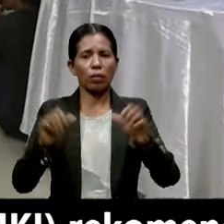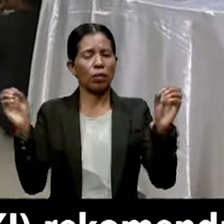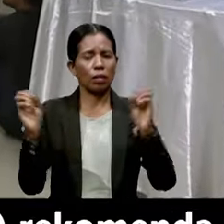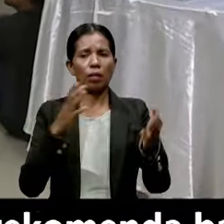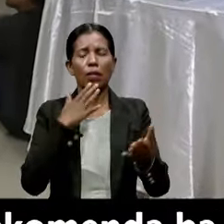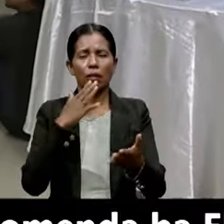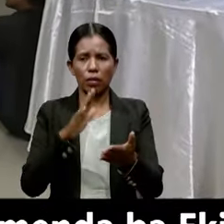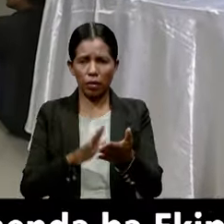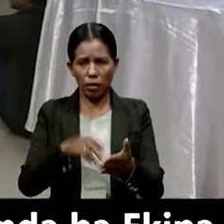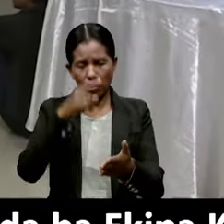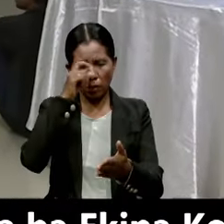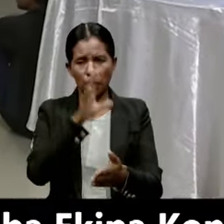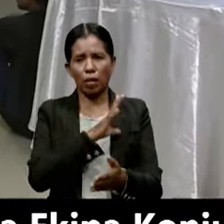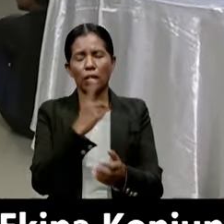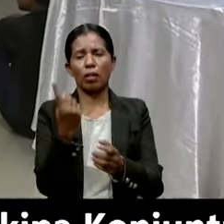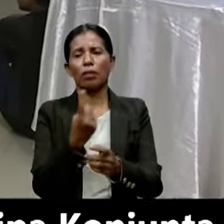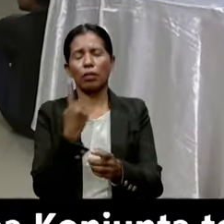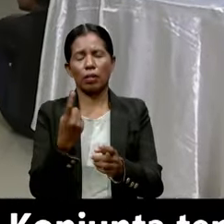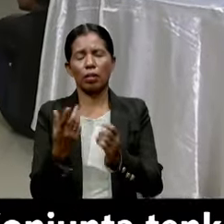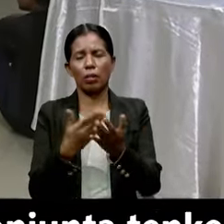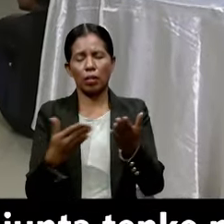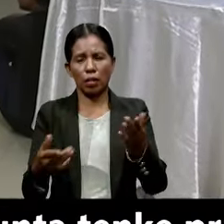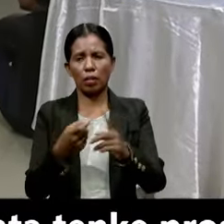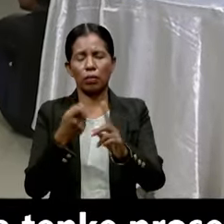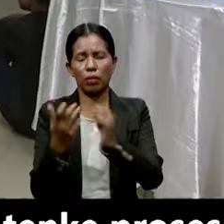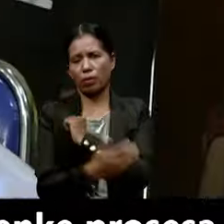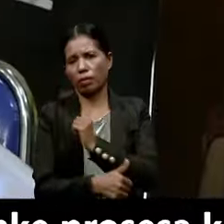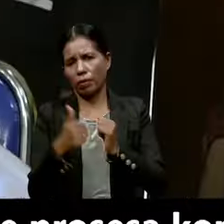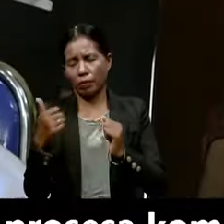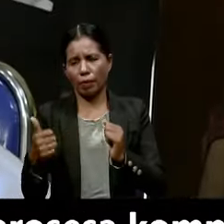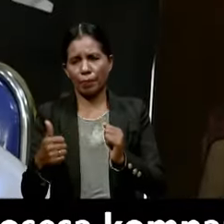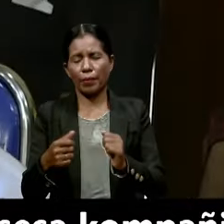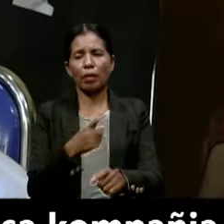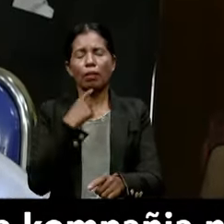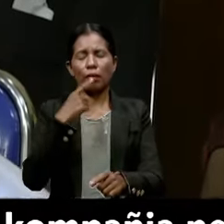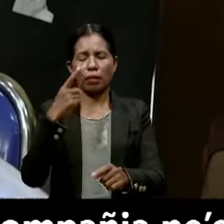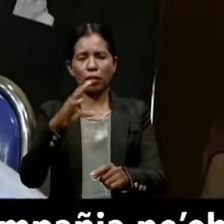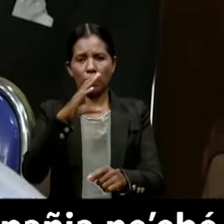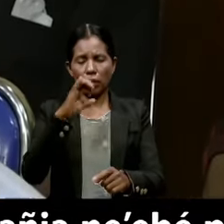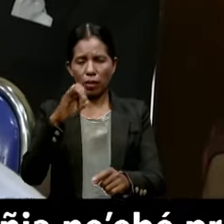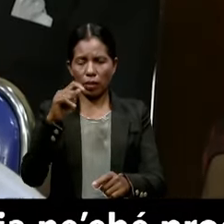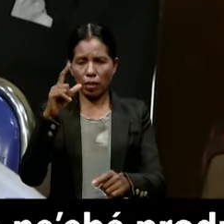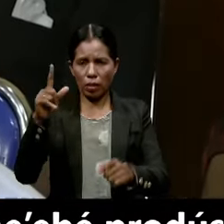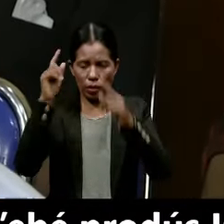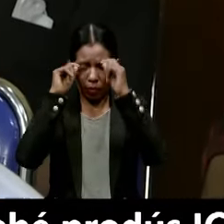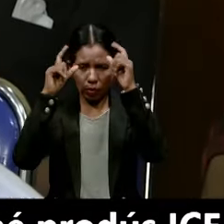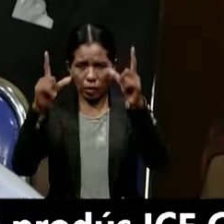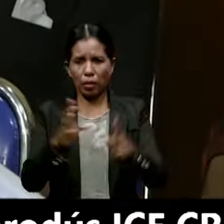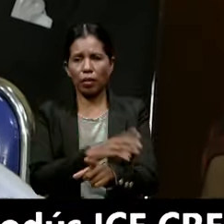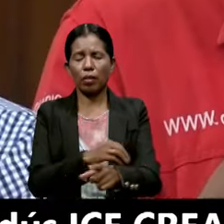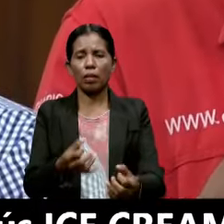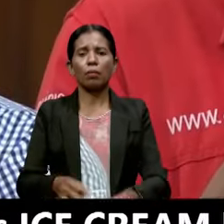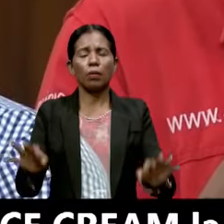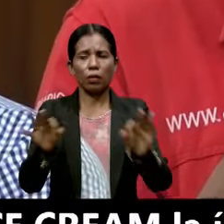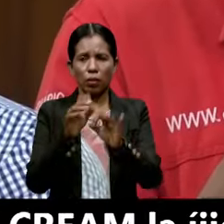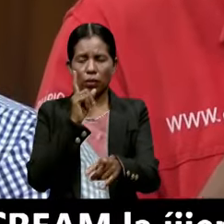sustentável tamasei dependência na fatin sasang no aihan importação tamane Elder considera Câmara Comércio e Indústria Timor-Leste assume papel importante